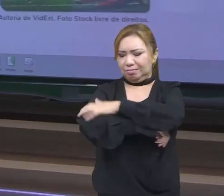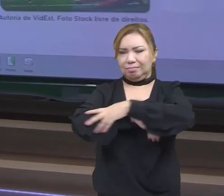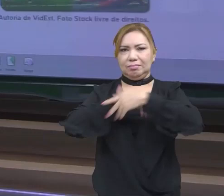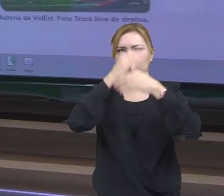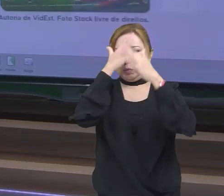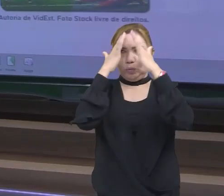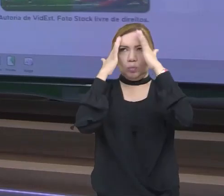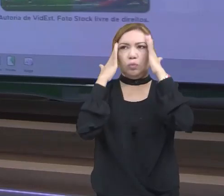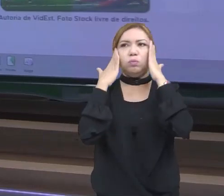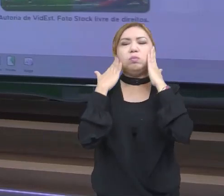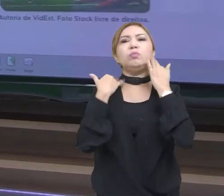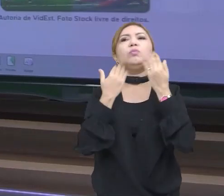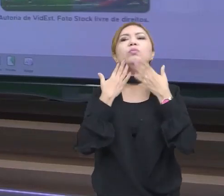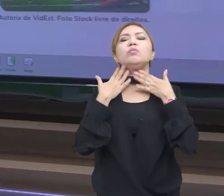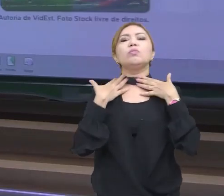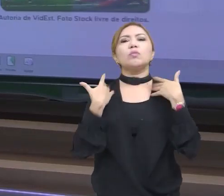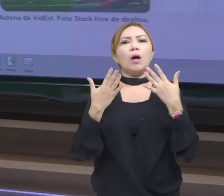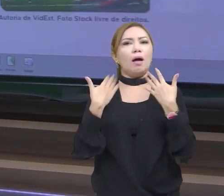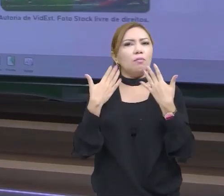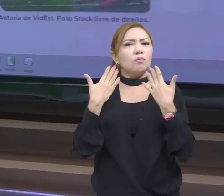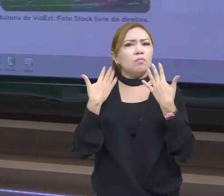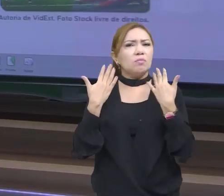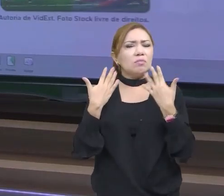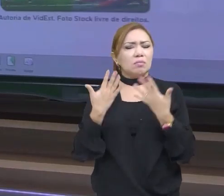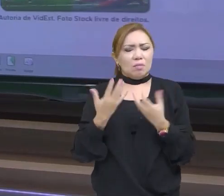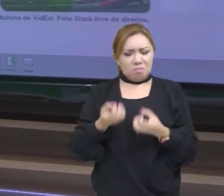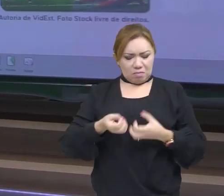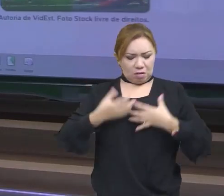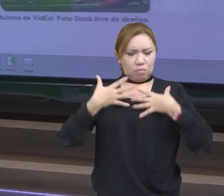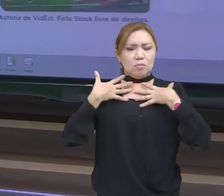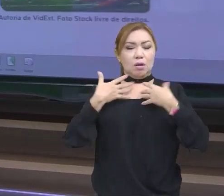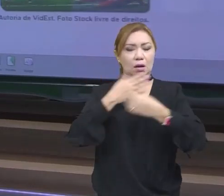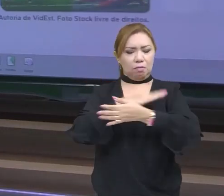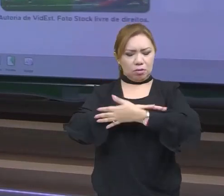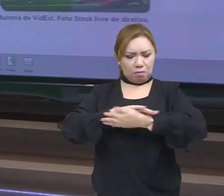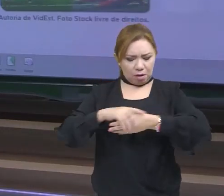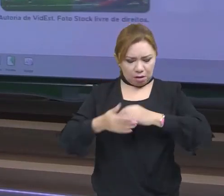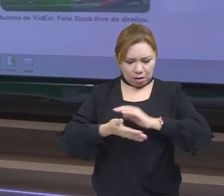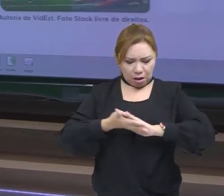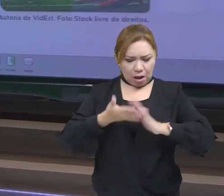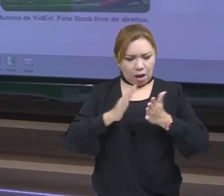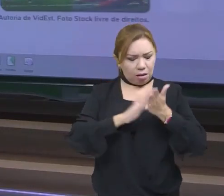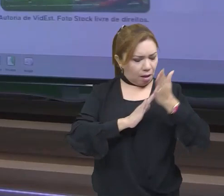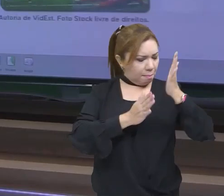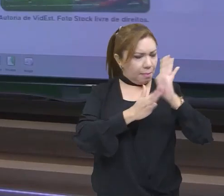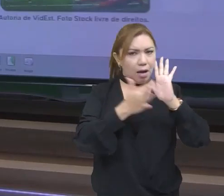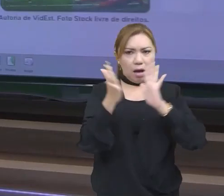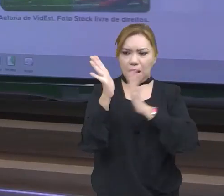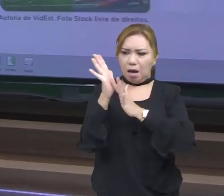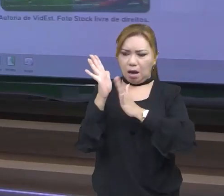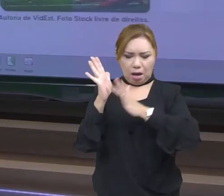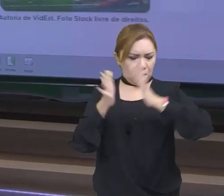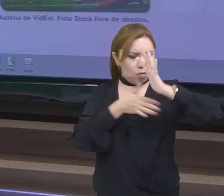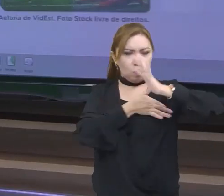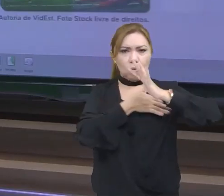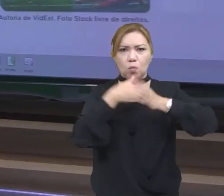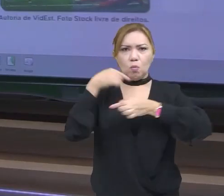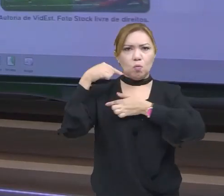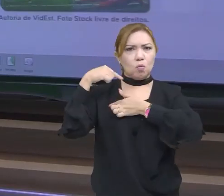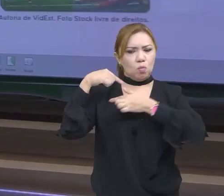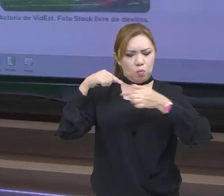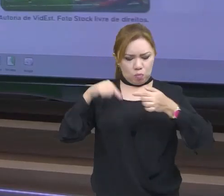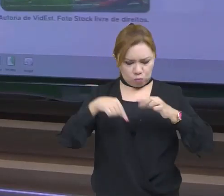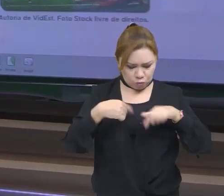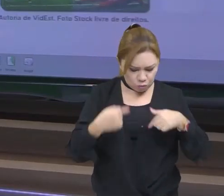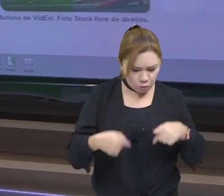o suor, ele quando acumula muito suor nos pés ou então nas axilas, pode causar mau cheiro,